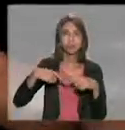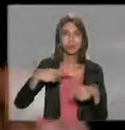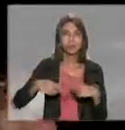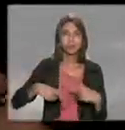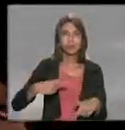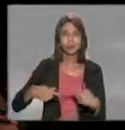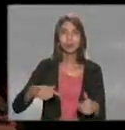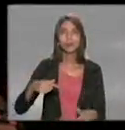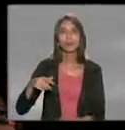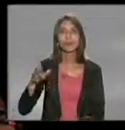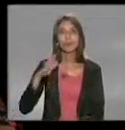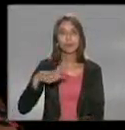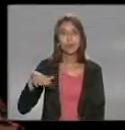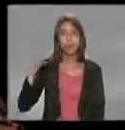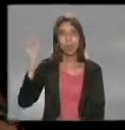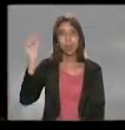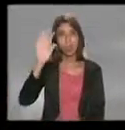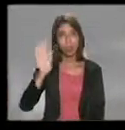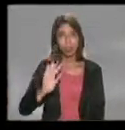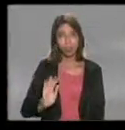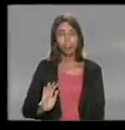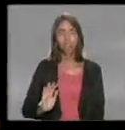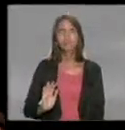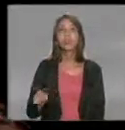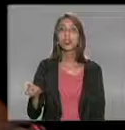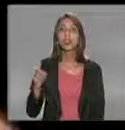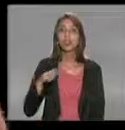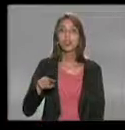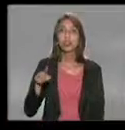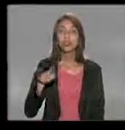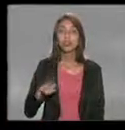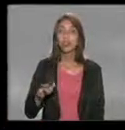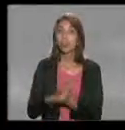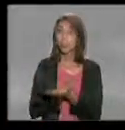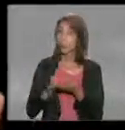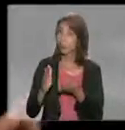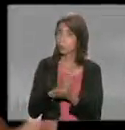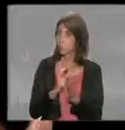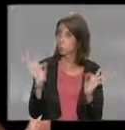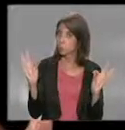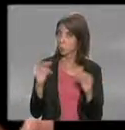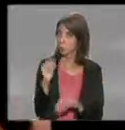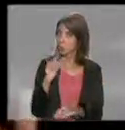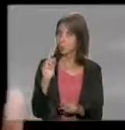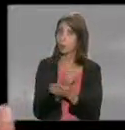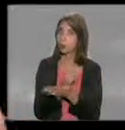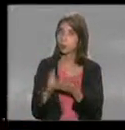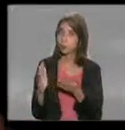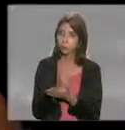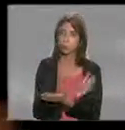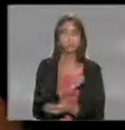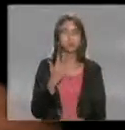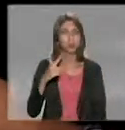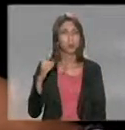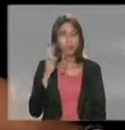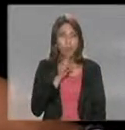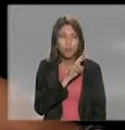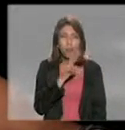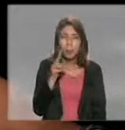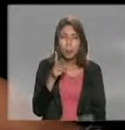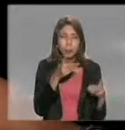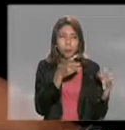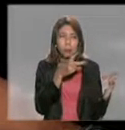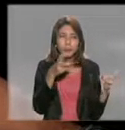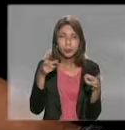a PIBID e por aí afora, CNPq dando suporte, né? Outras que são necessárias para que você avance. Só que